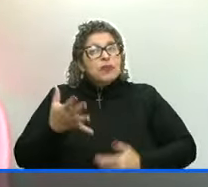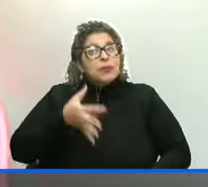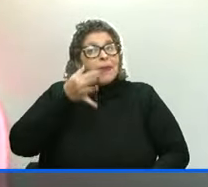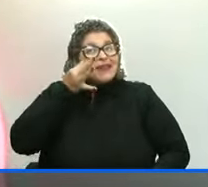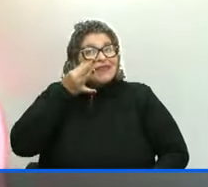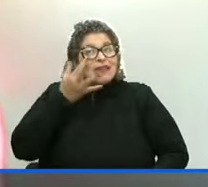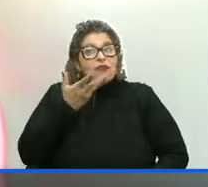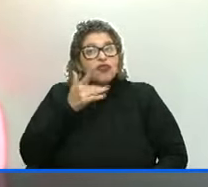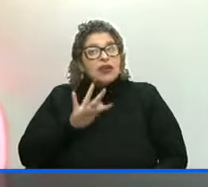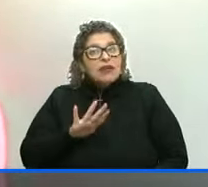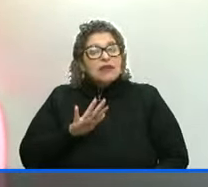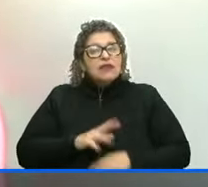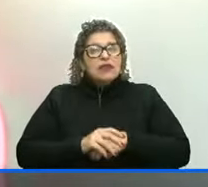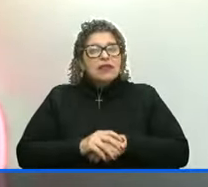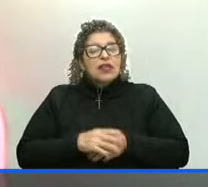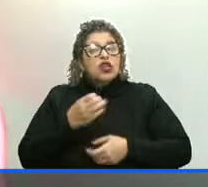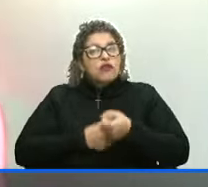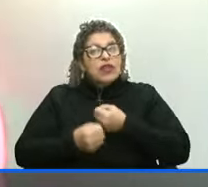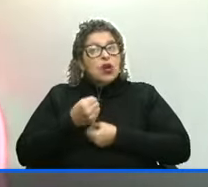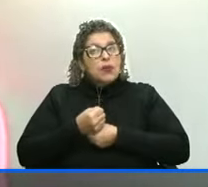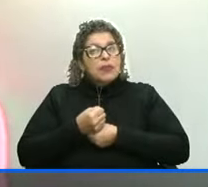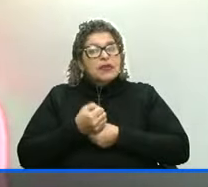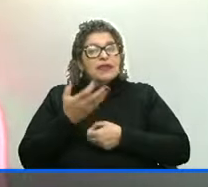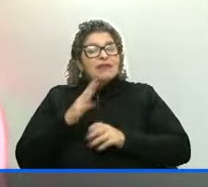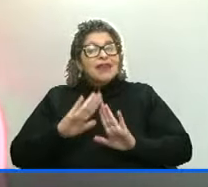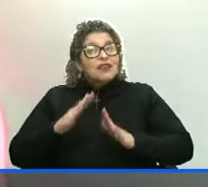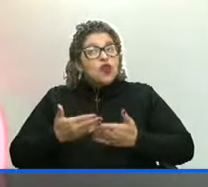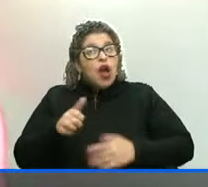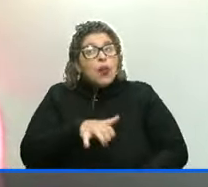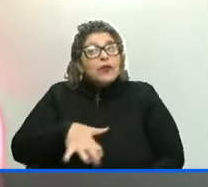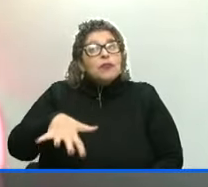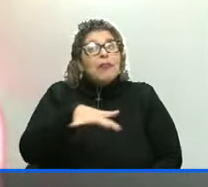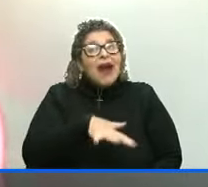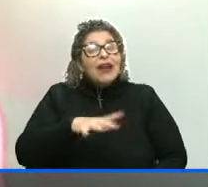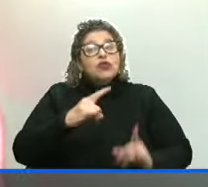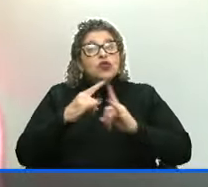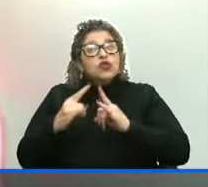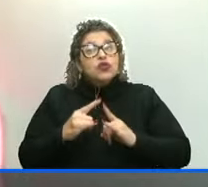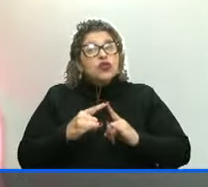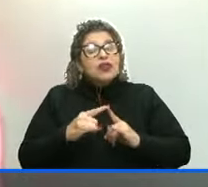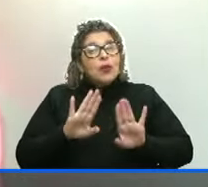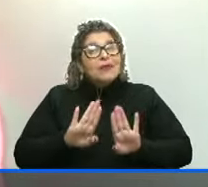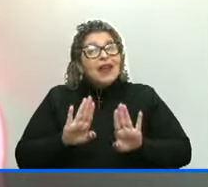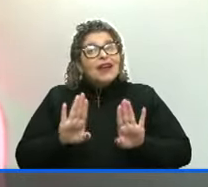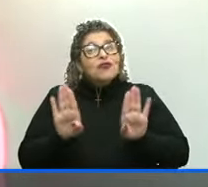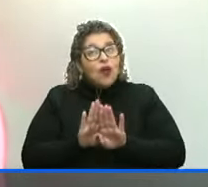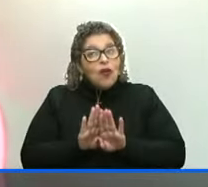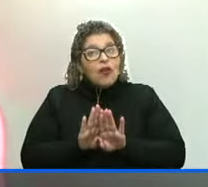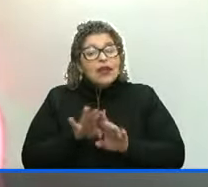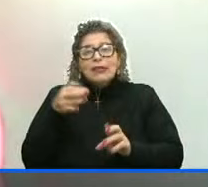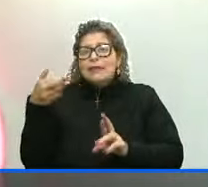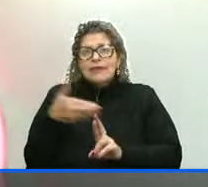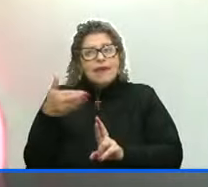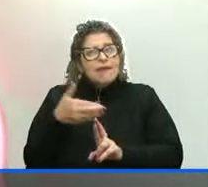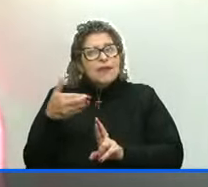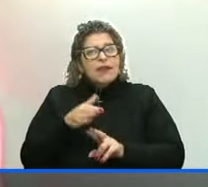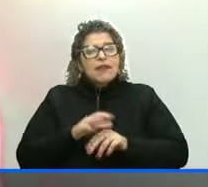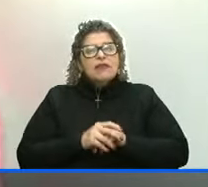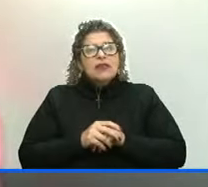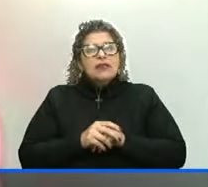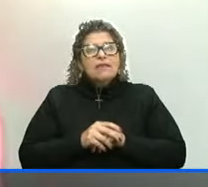de crianças, eu estou falando aqui do ano passado, das escolas, o espaço institucional das escolas fechado, sem referências e